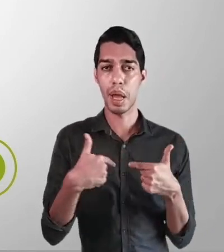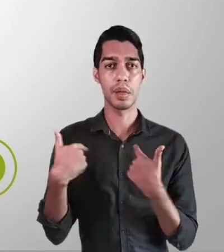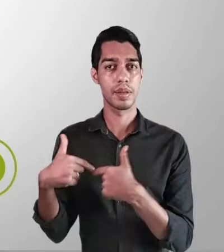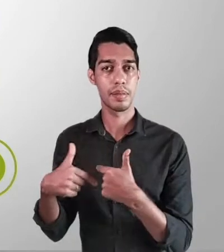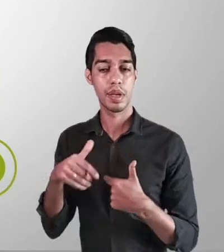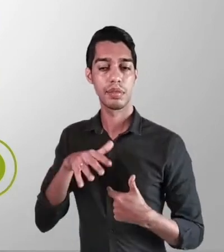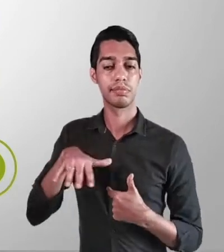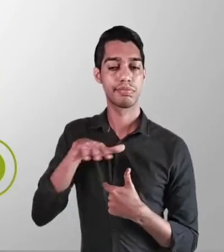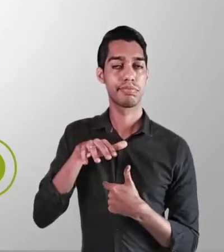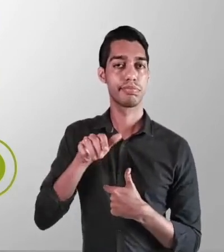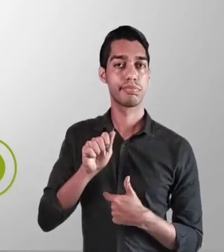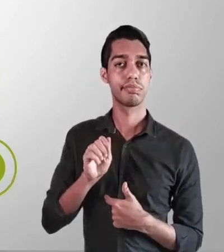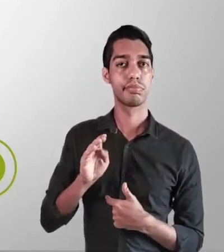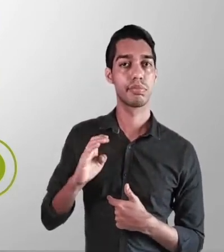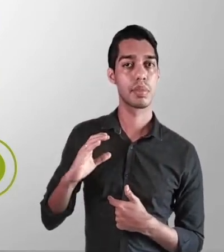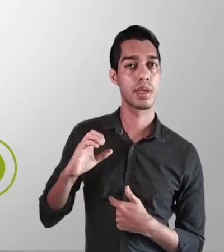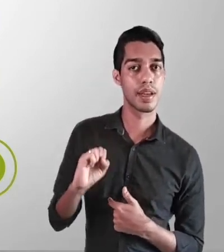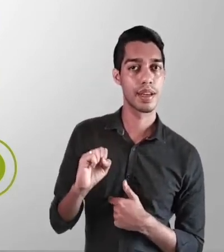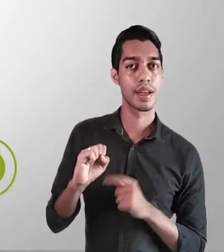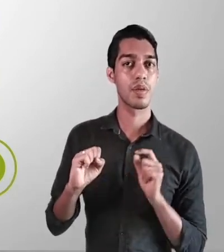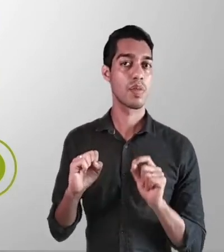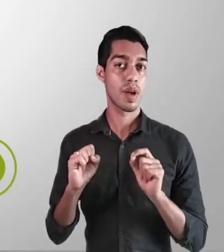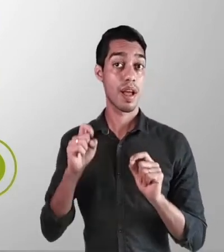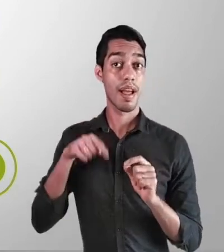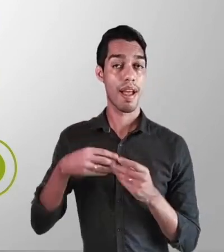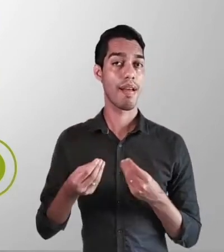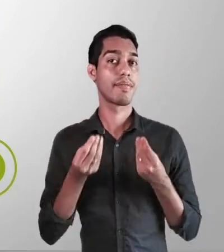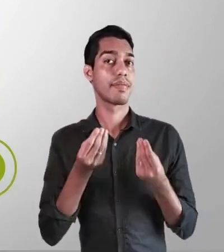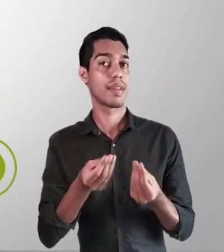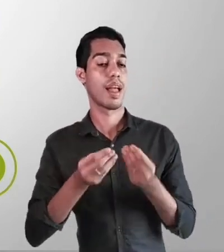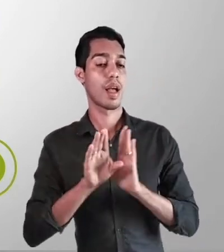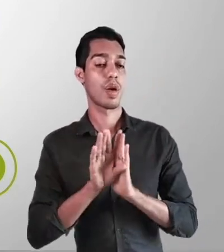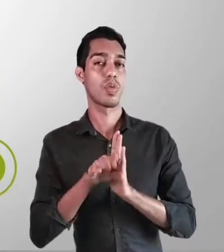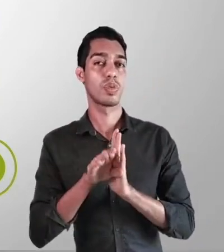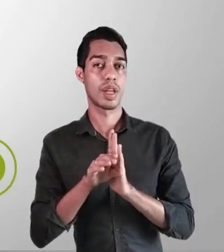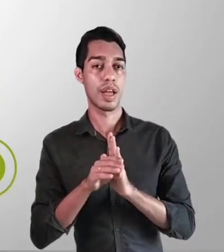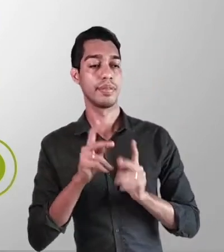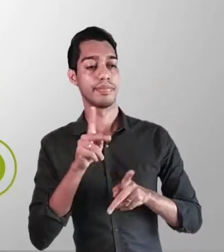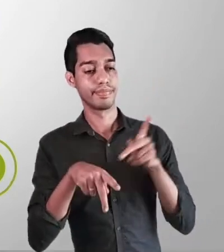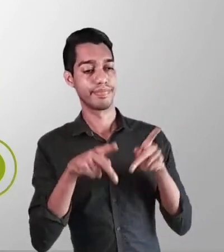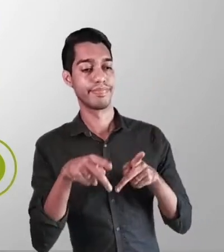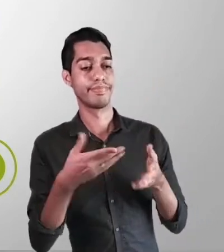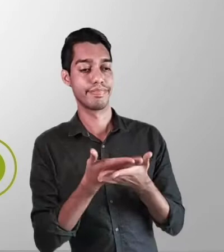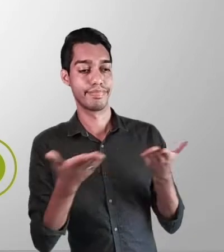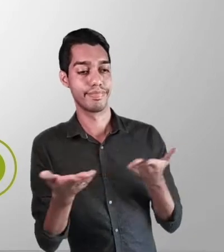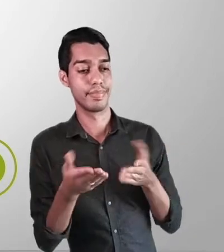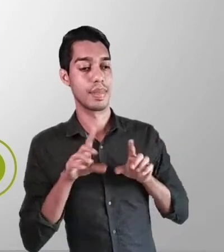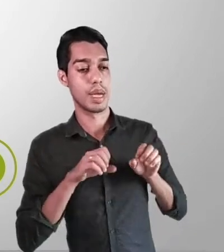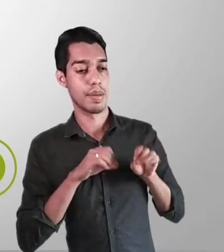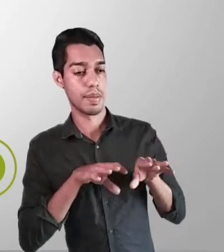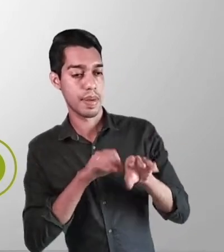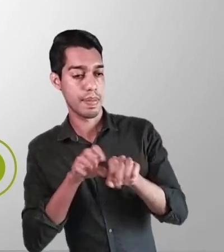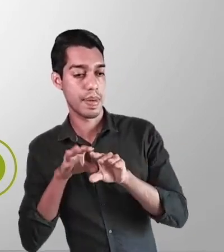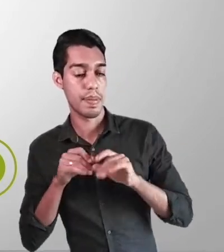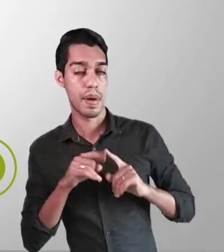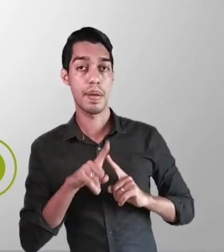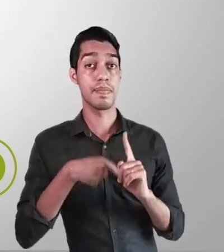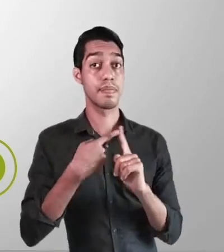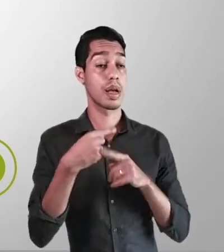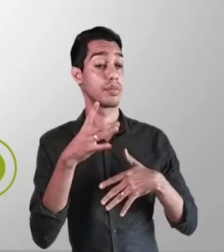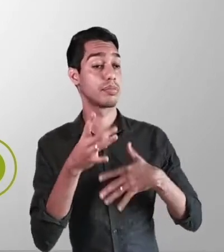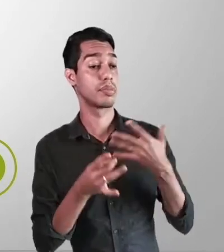que é exatamente levar alguns conceitos de educação financeira para a população, e aí mais especificamente no